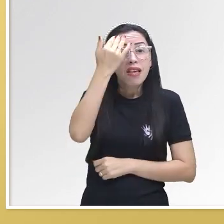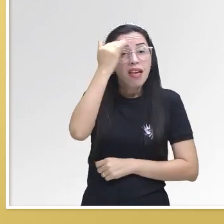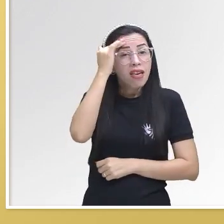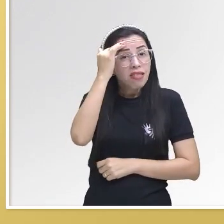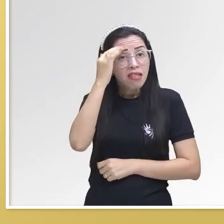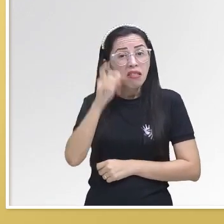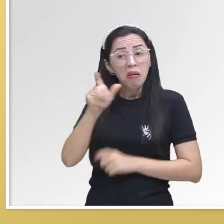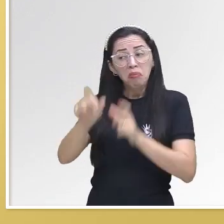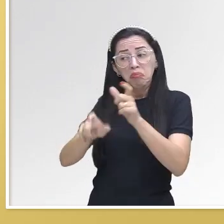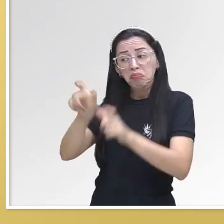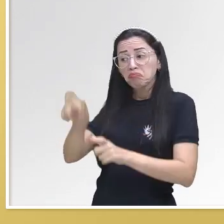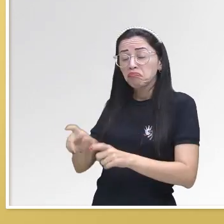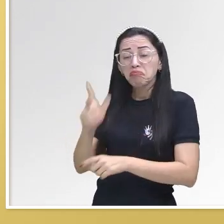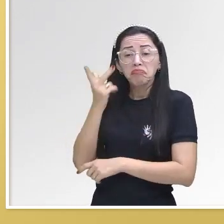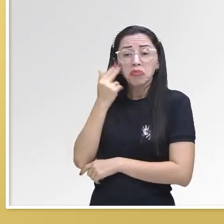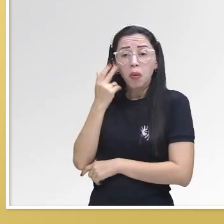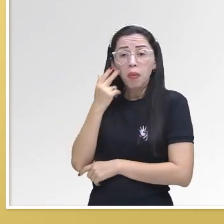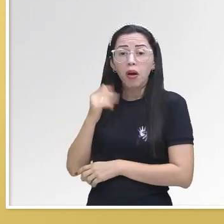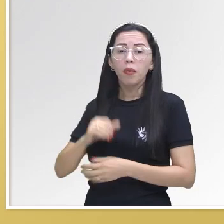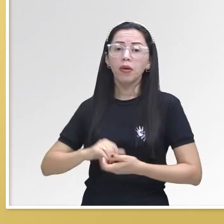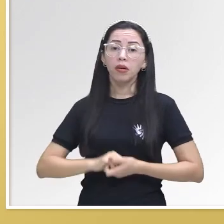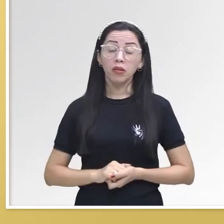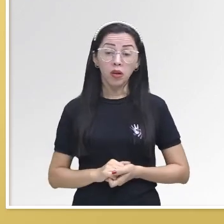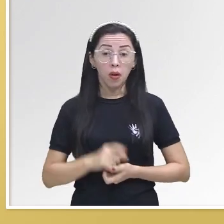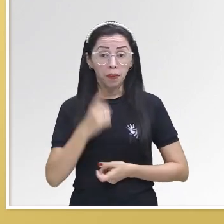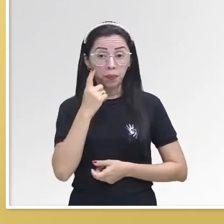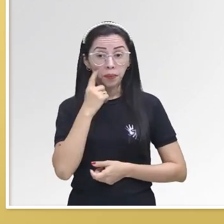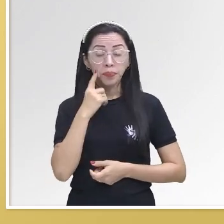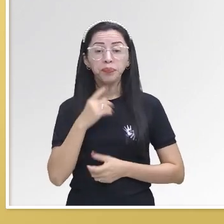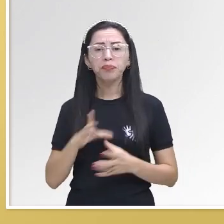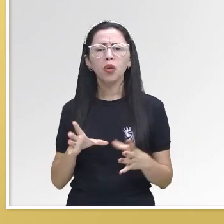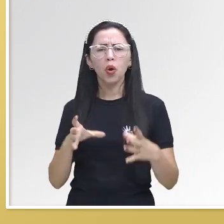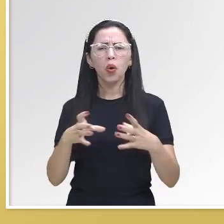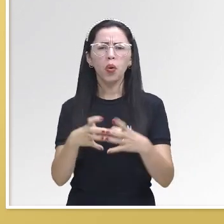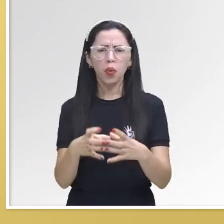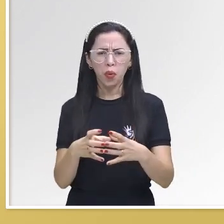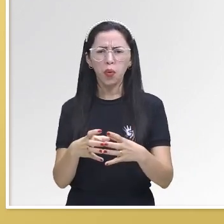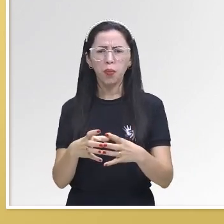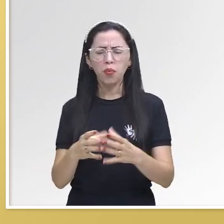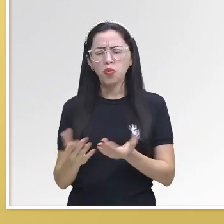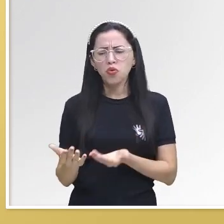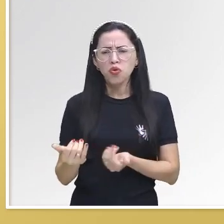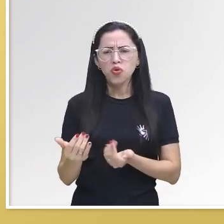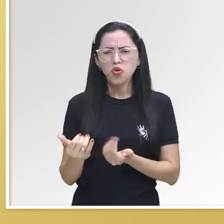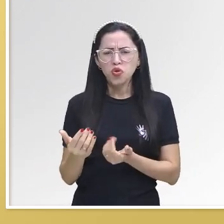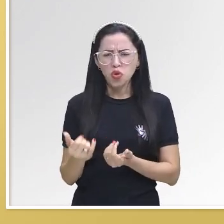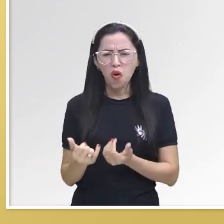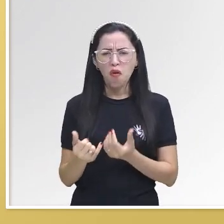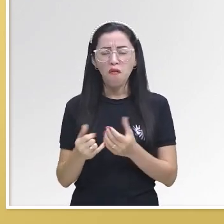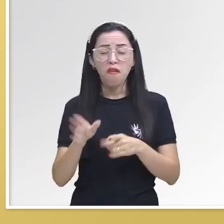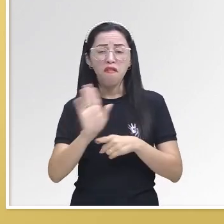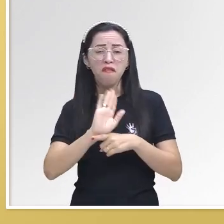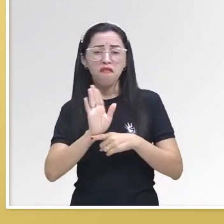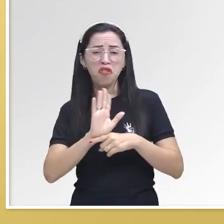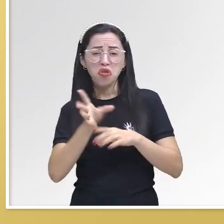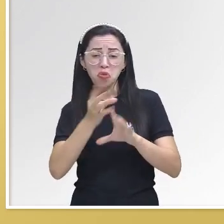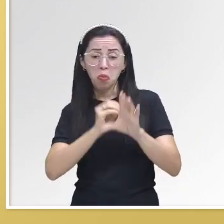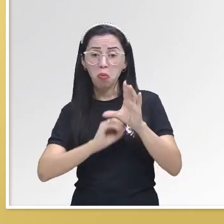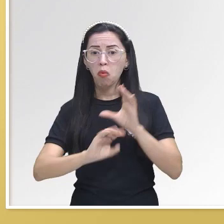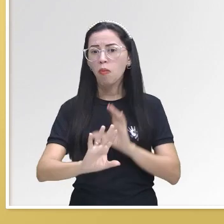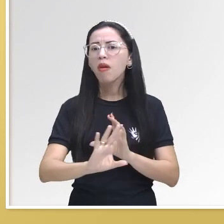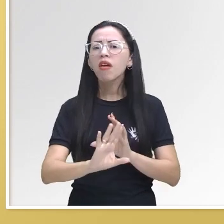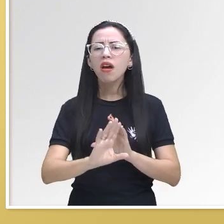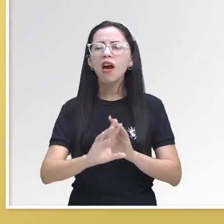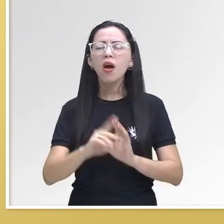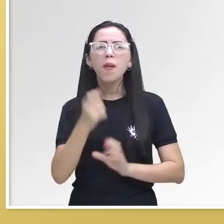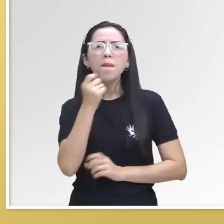isso. 3 jovens atletas da Seleção Brasileira de Ginástica publicaram um vídeo no Snapchat com piadas racistas